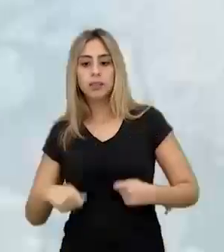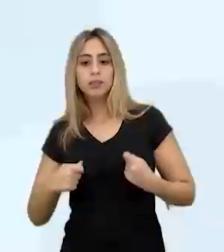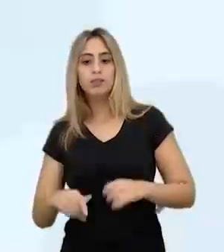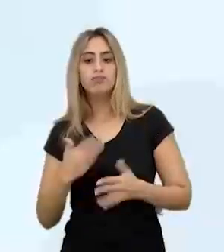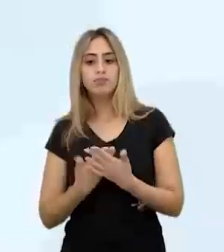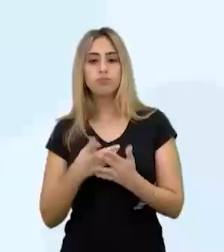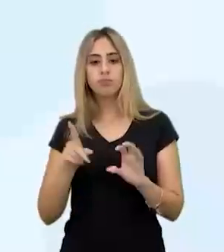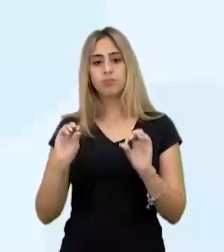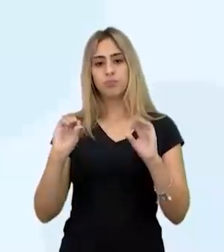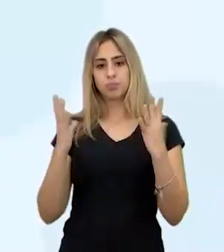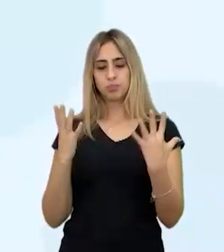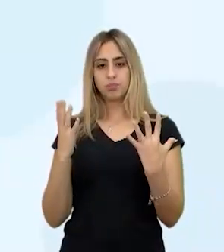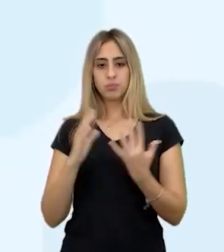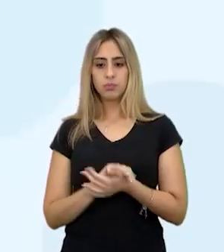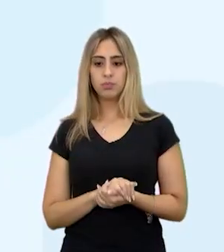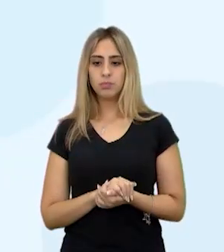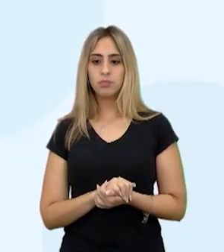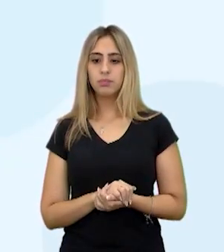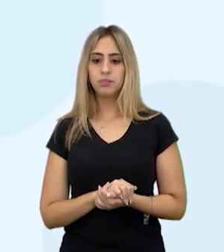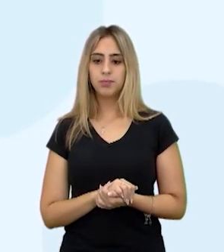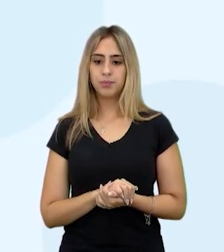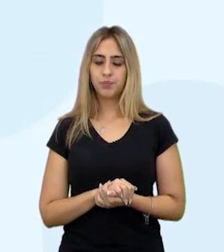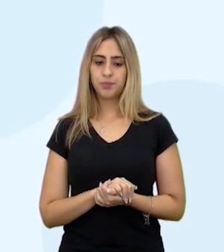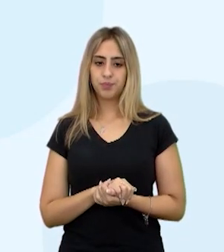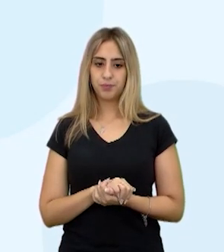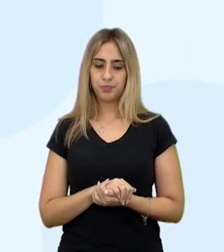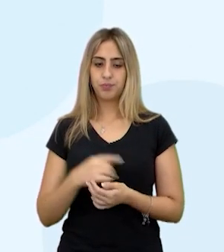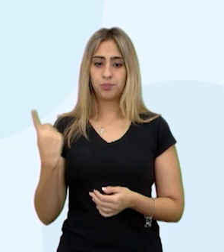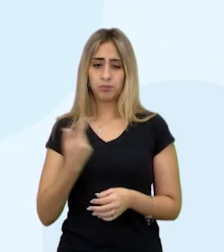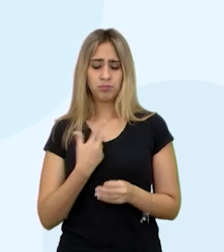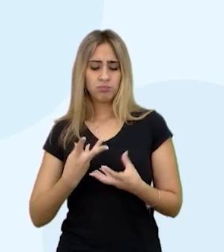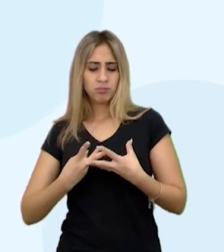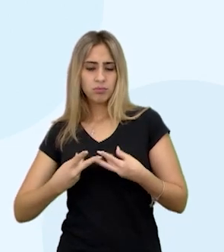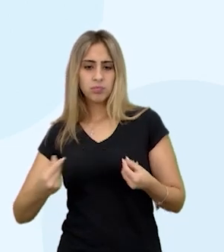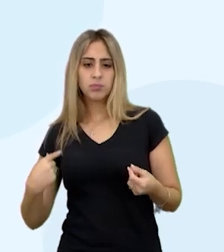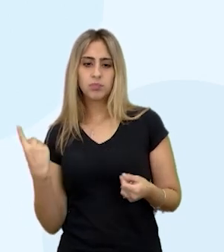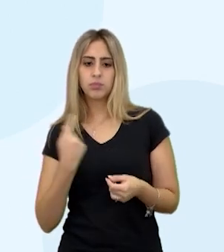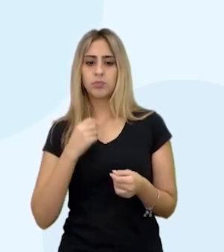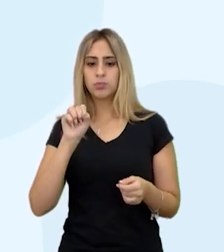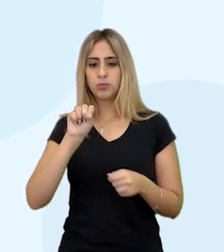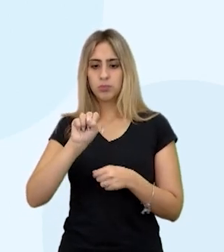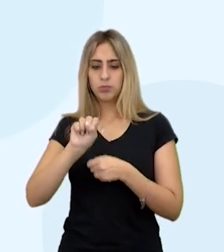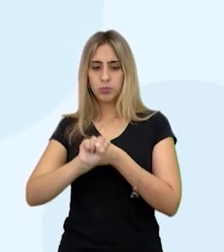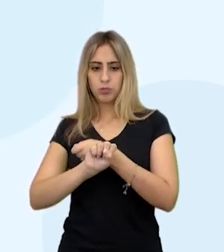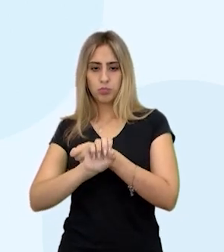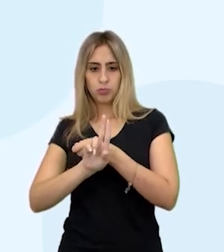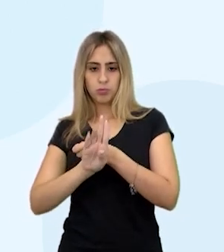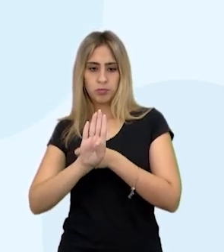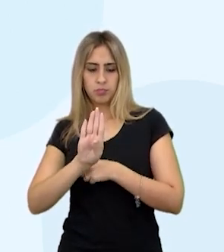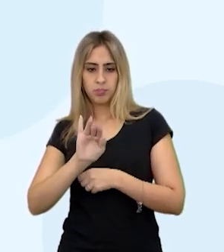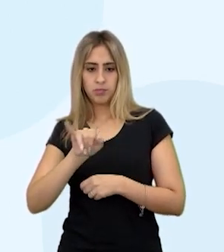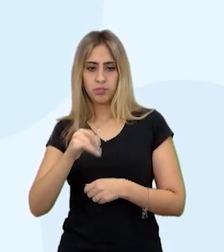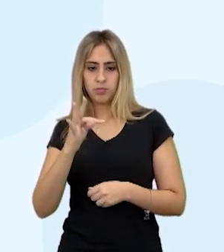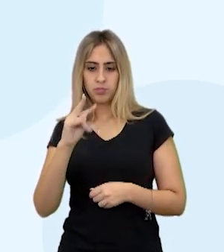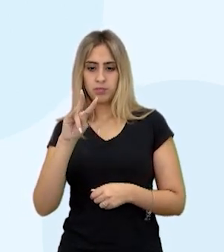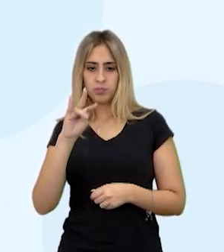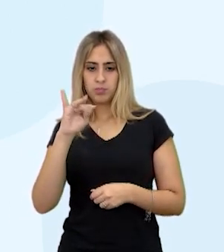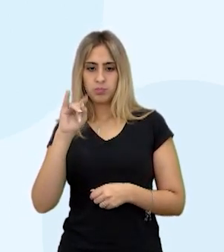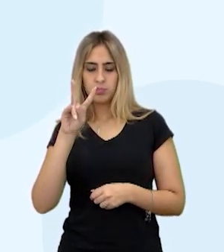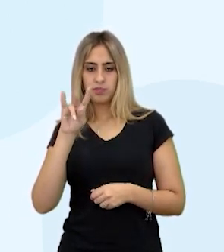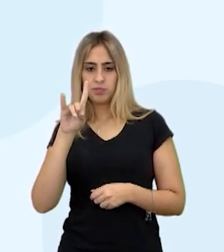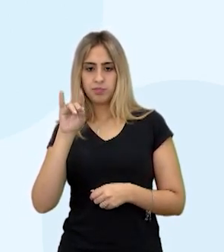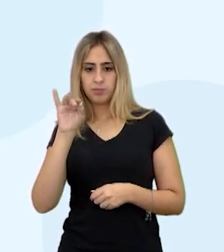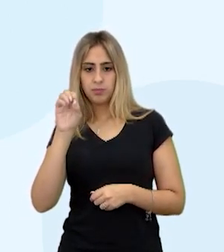aula acontecer. Além da nossa, essência, nossa subjetividade, nosso conhecimento acadêmico, precisamos aí do lápis